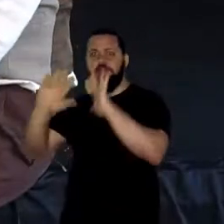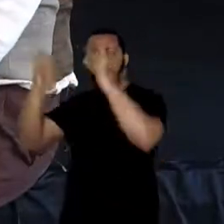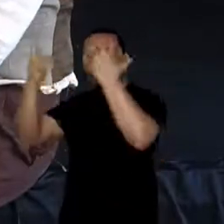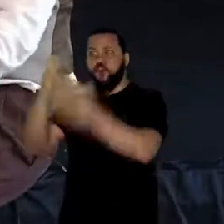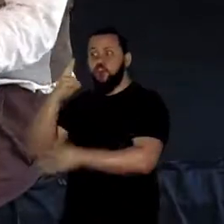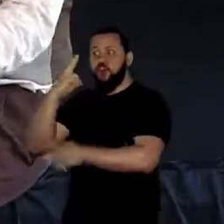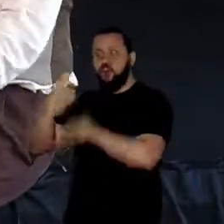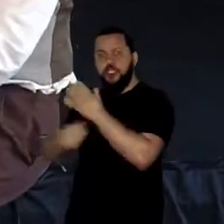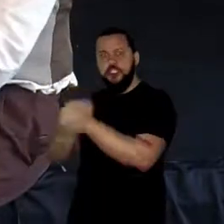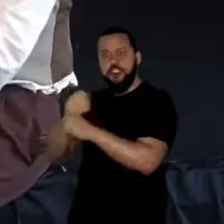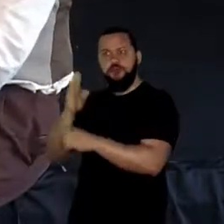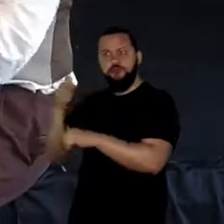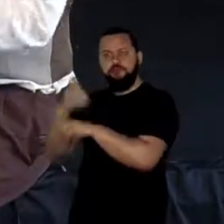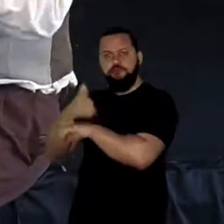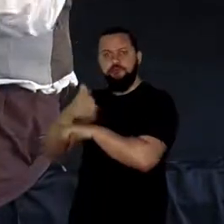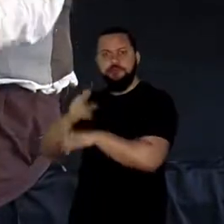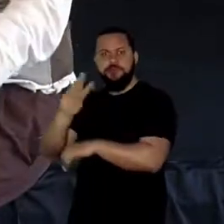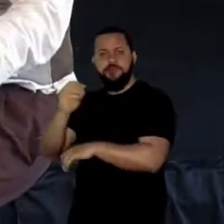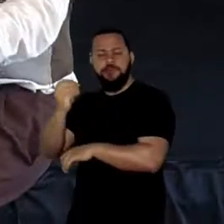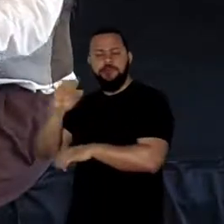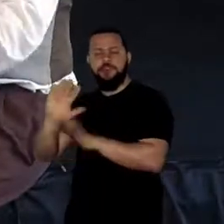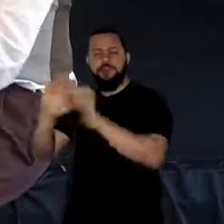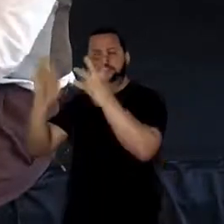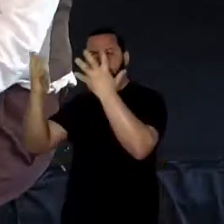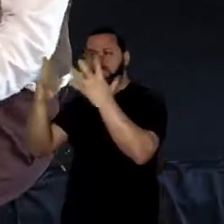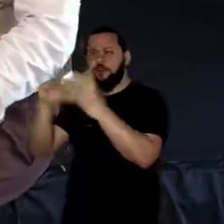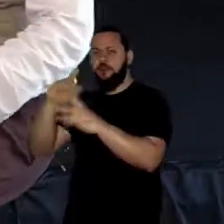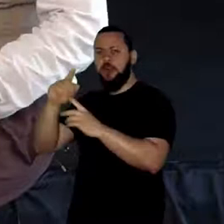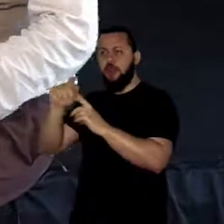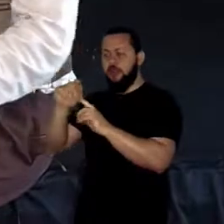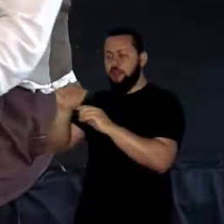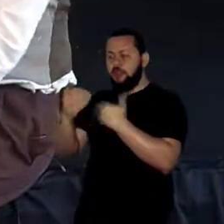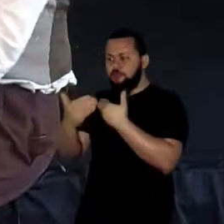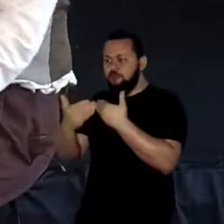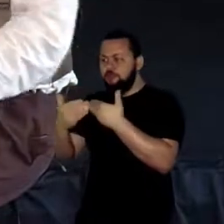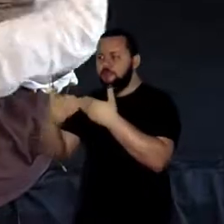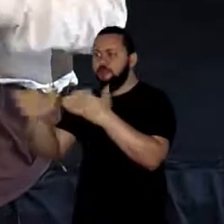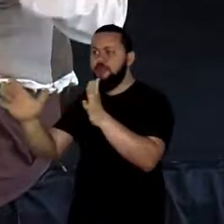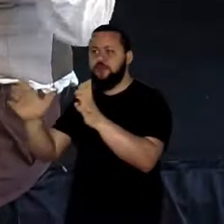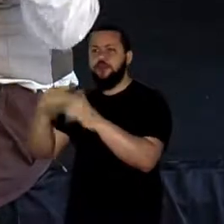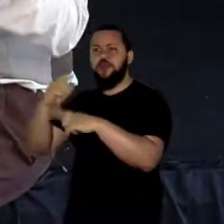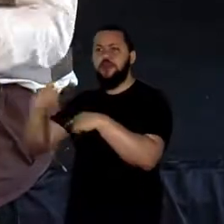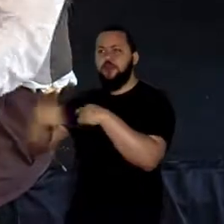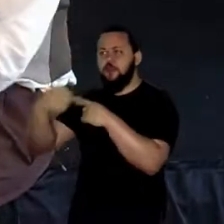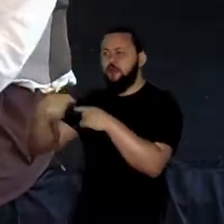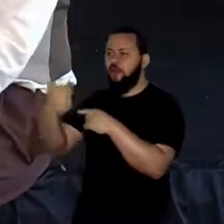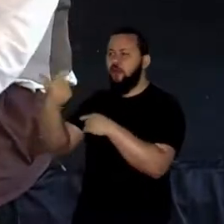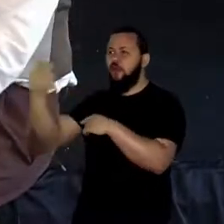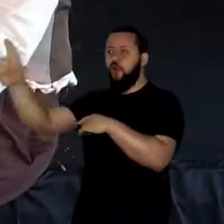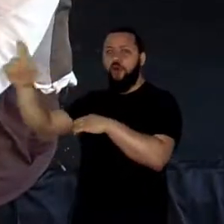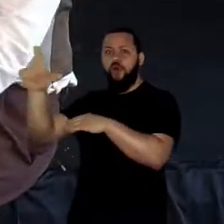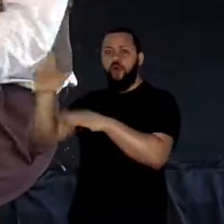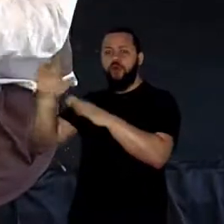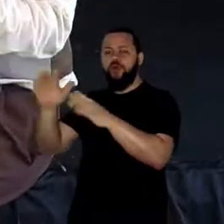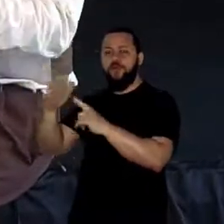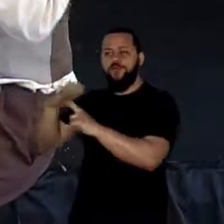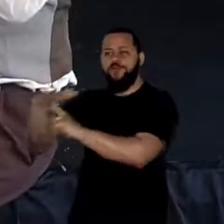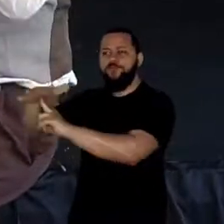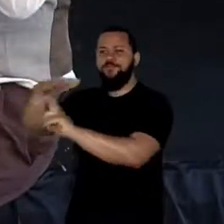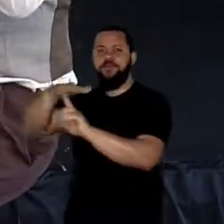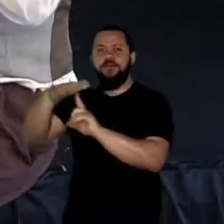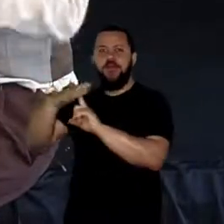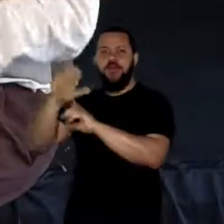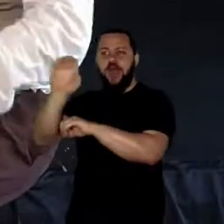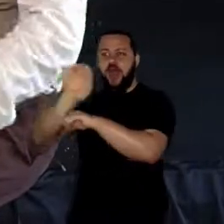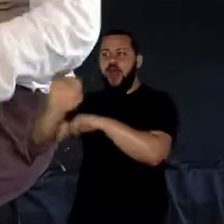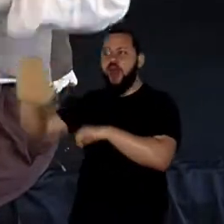quando estreou ele, depois de um mês, a gente já foi selecionado no Office Salas de Charleville. Depois, a gente foi para a Feira Europeia da Espanha também, de